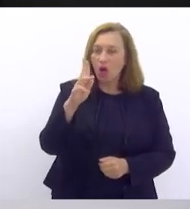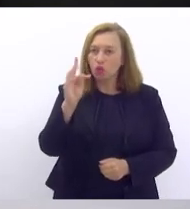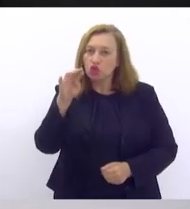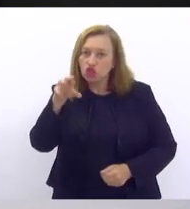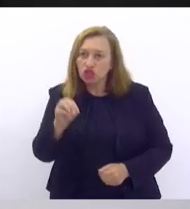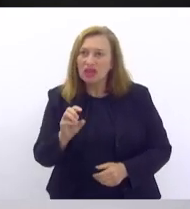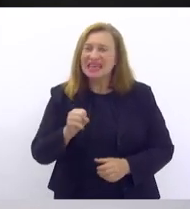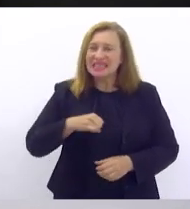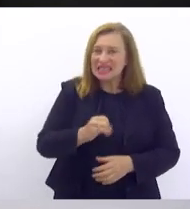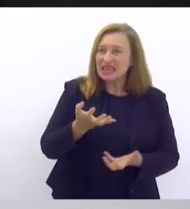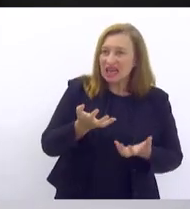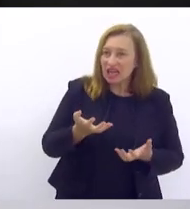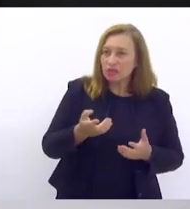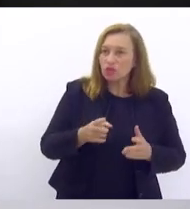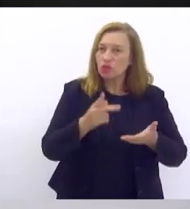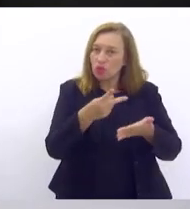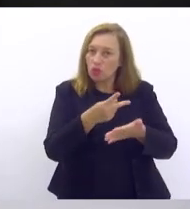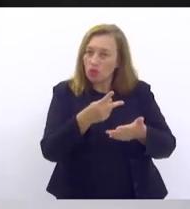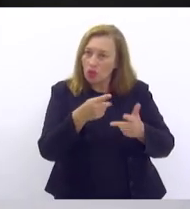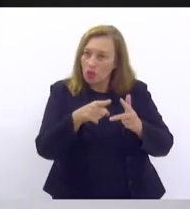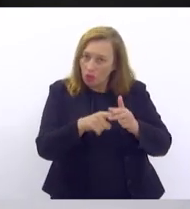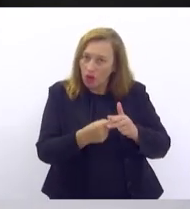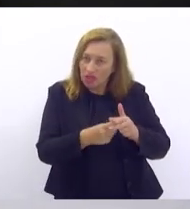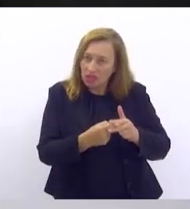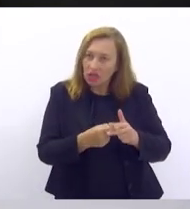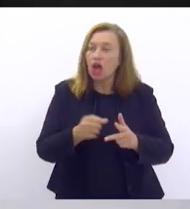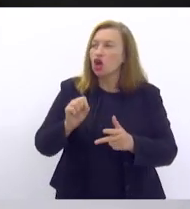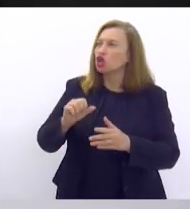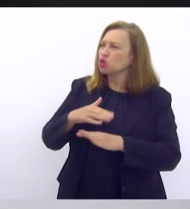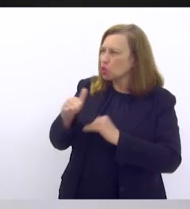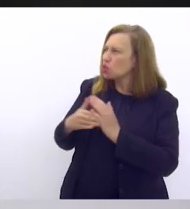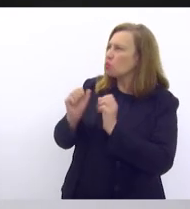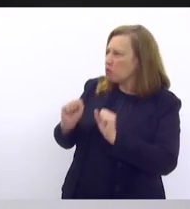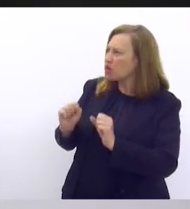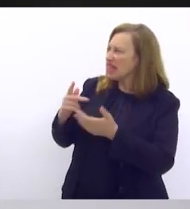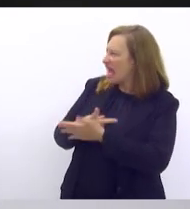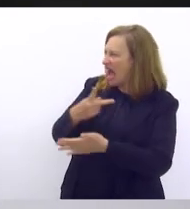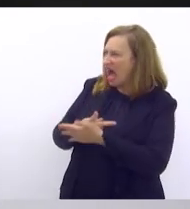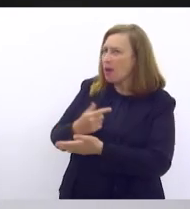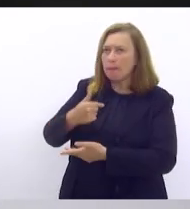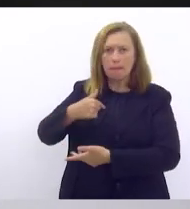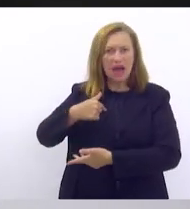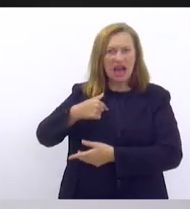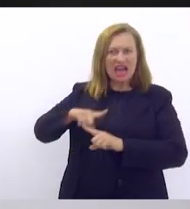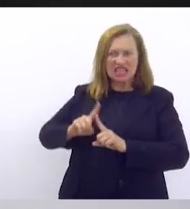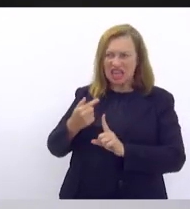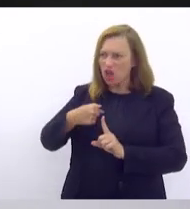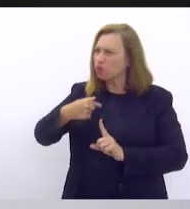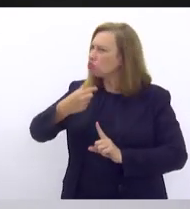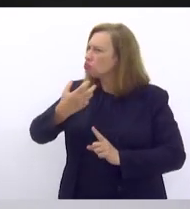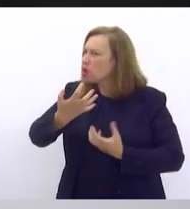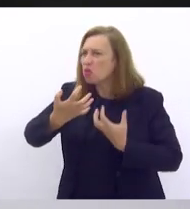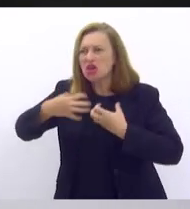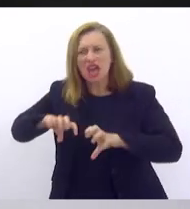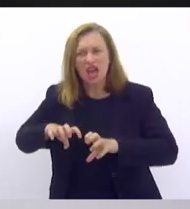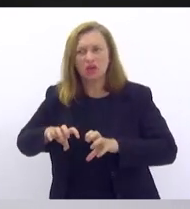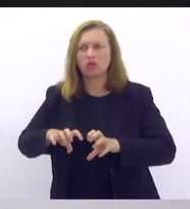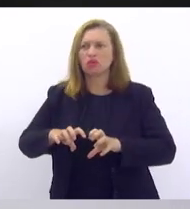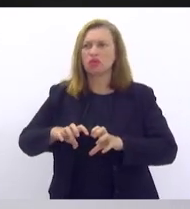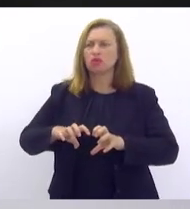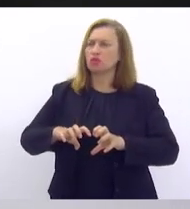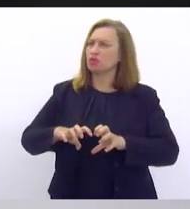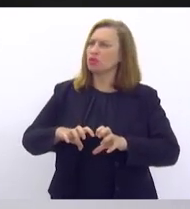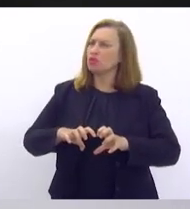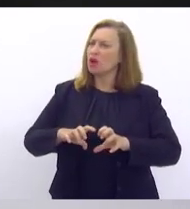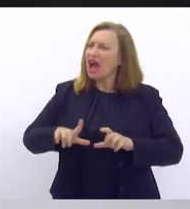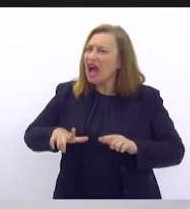queremos acertar, todos podemos errar, podemos. Mas eu não quero dar um passo se não for com a igreja que hoje me